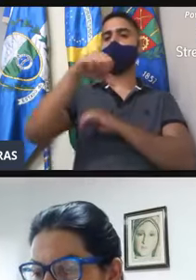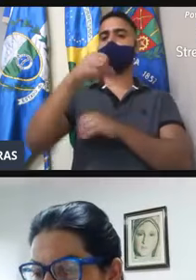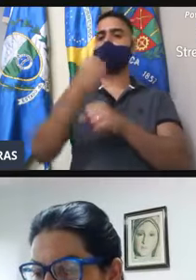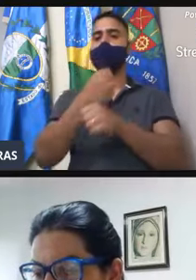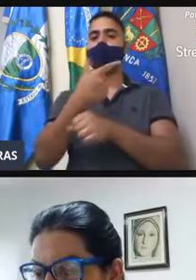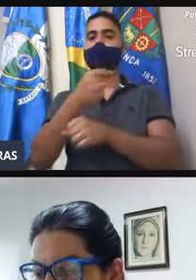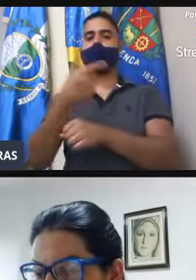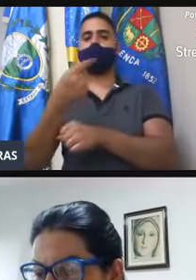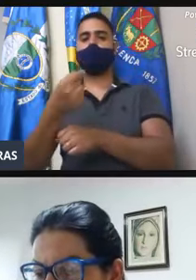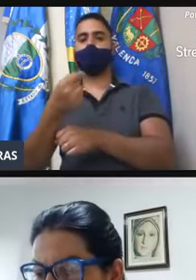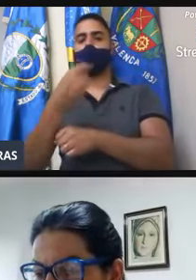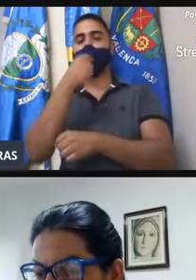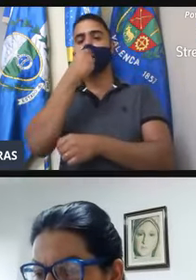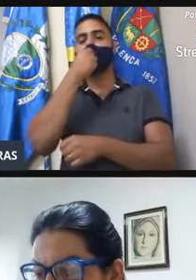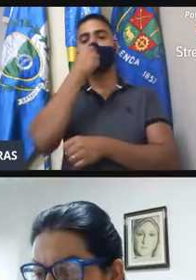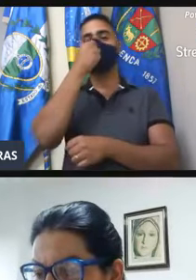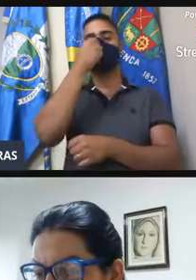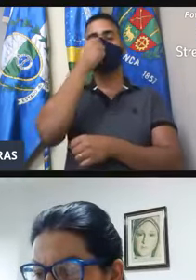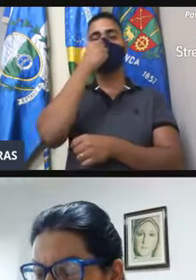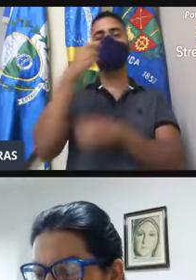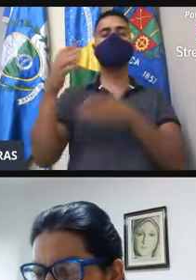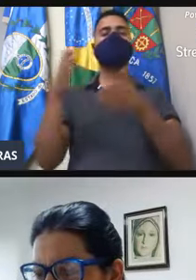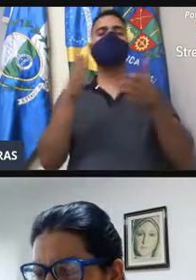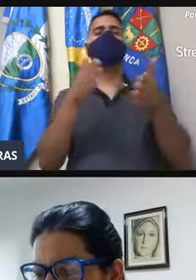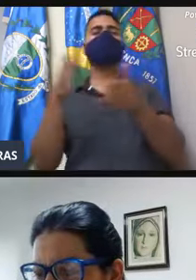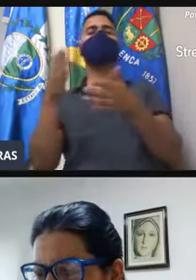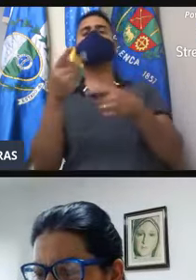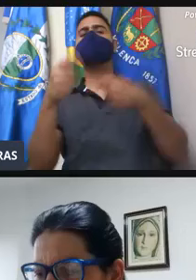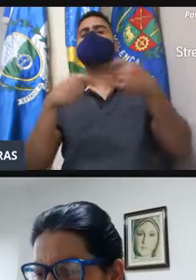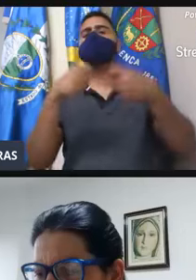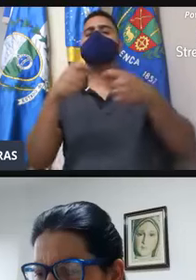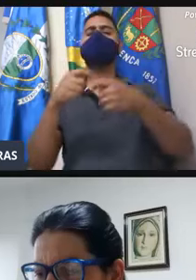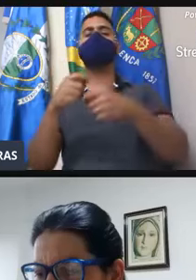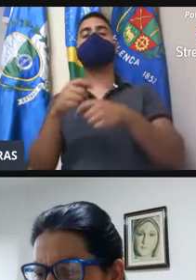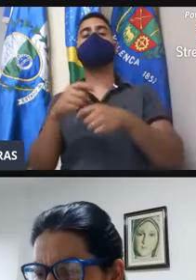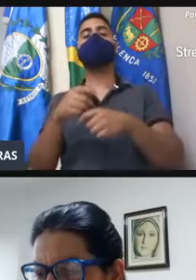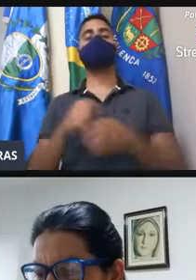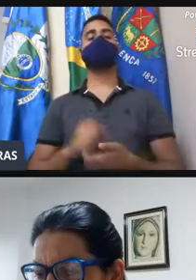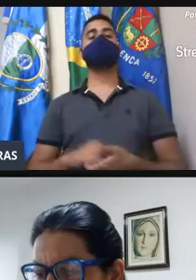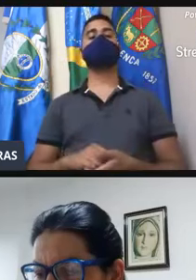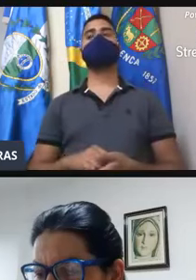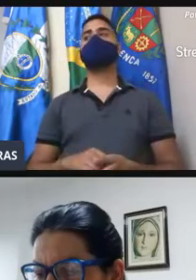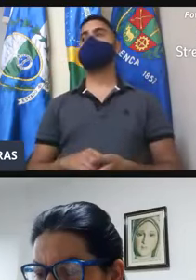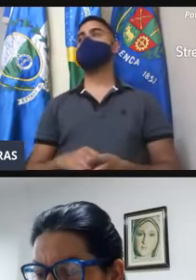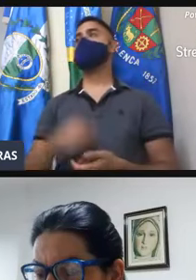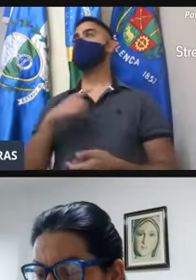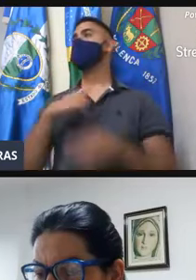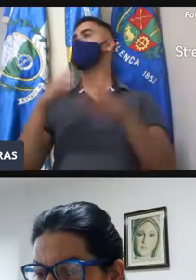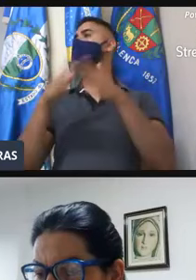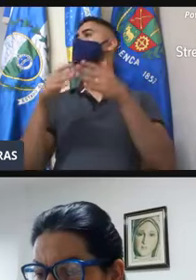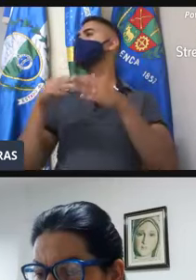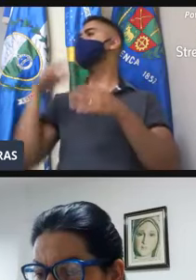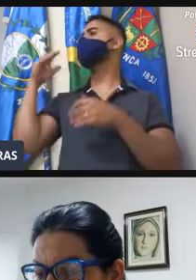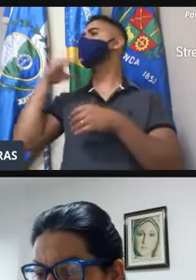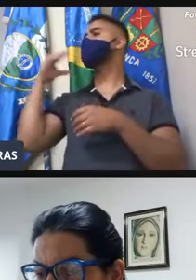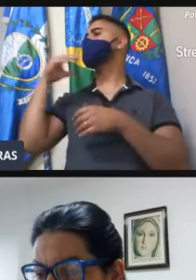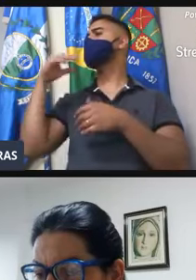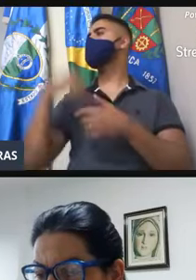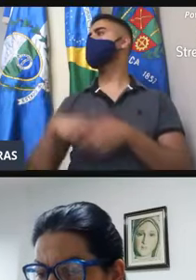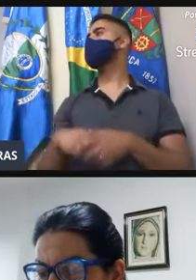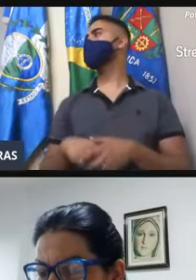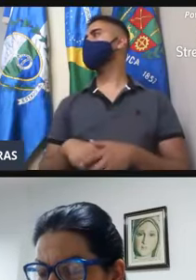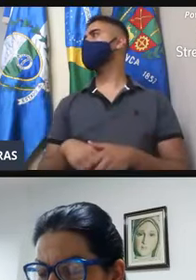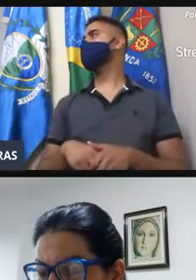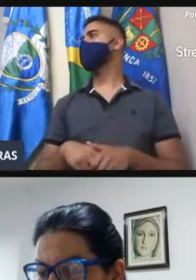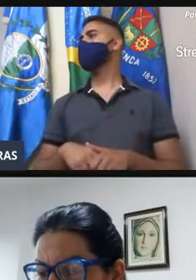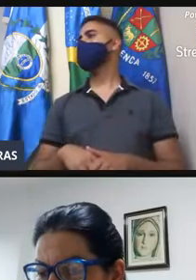29/2020, sobre as diretrizes orçamentárias para o exercício financeiro, Tem um requerimento de urgência aqui, senhor presidente